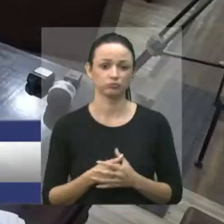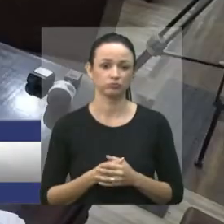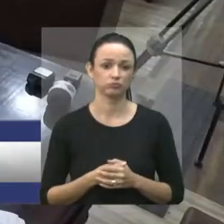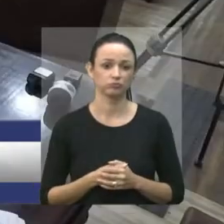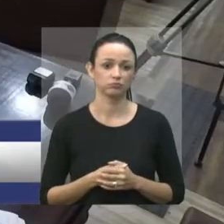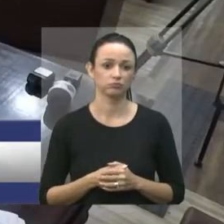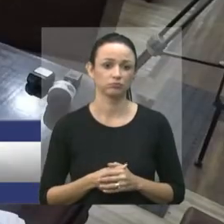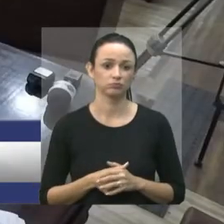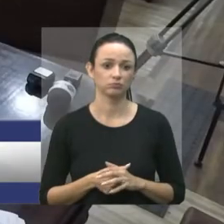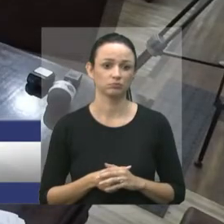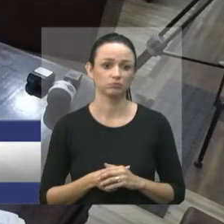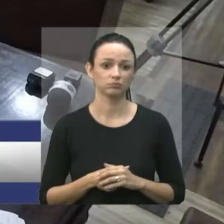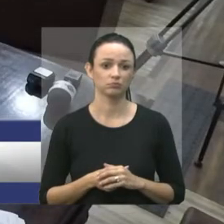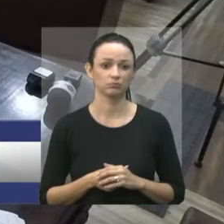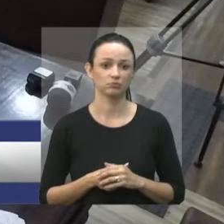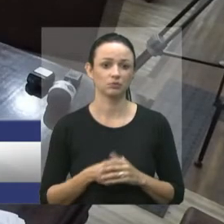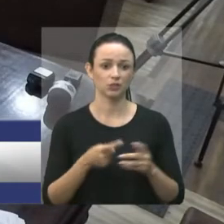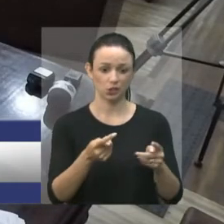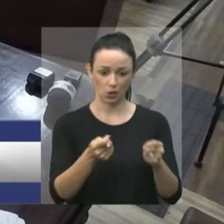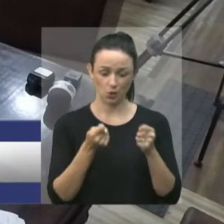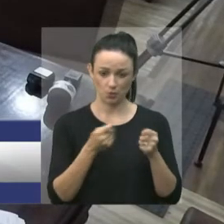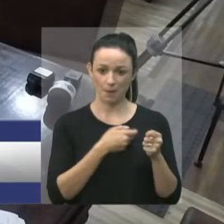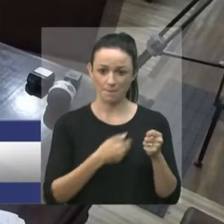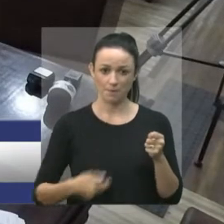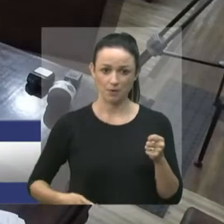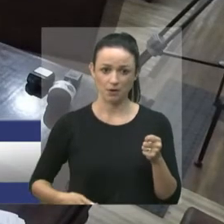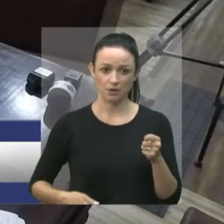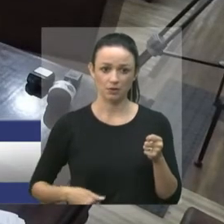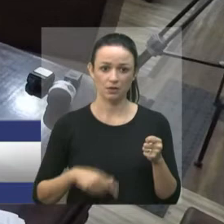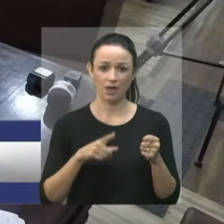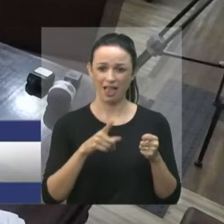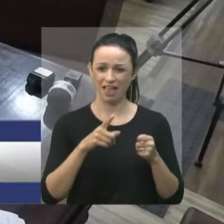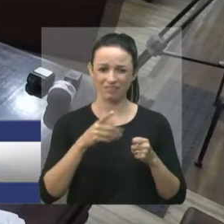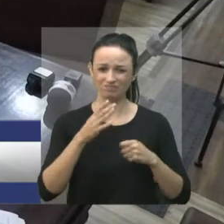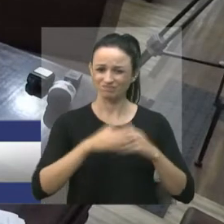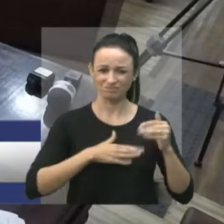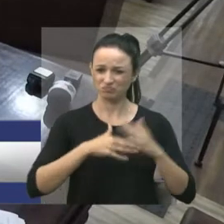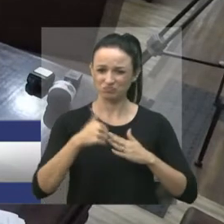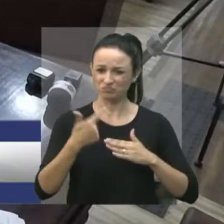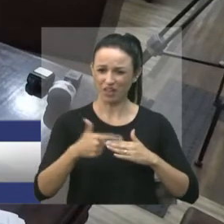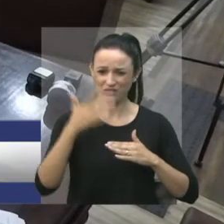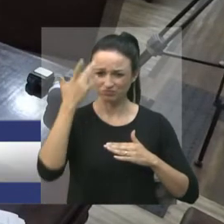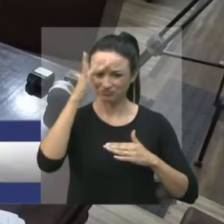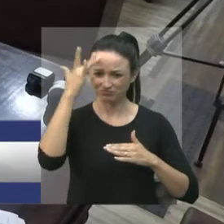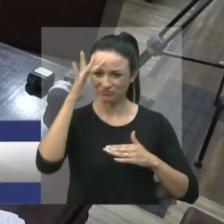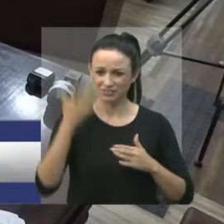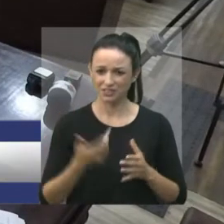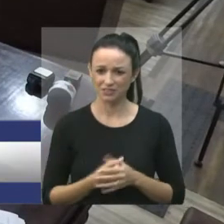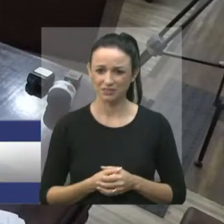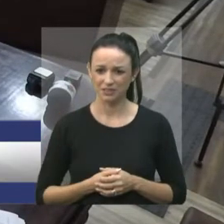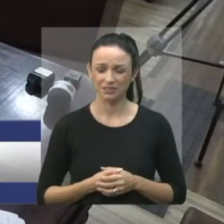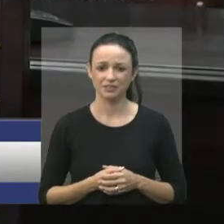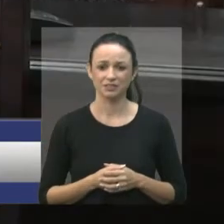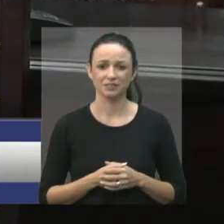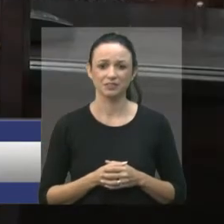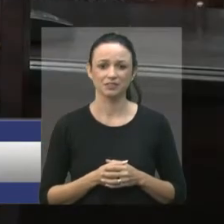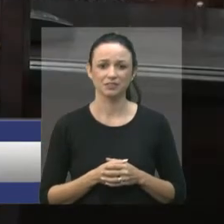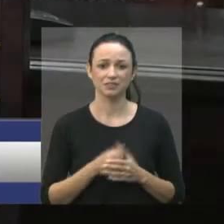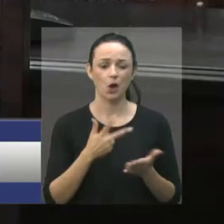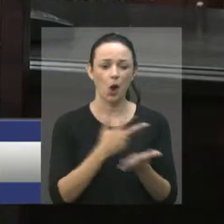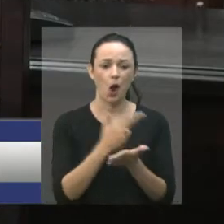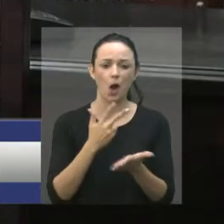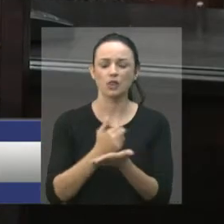mas o senhor está dizendo que economizar o dinheiro público é incompetência? Eu vou encerrar. O que o prefeito está fazendo é cortando os